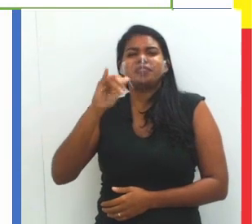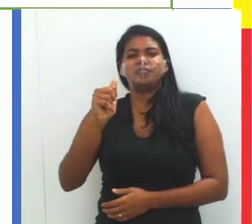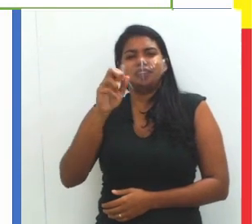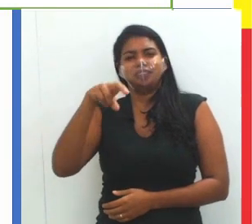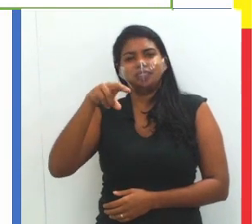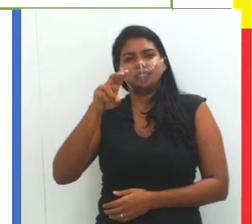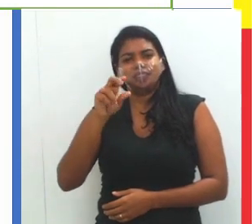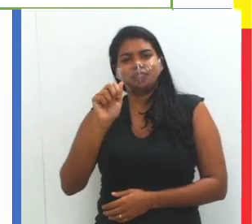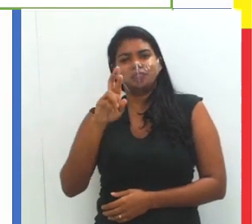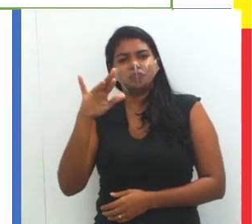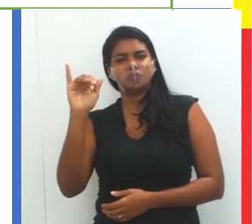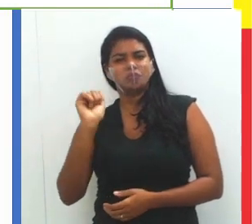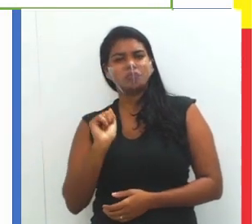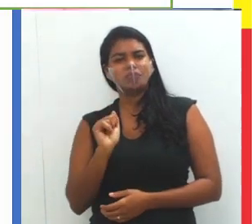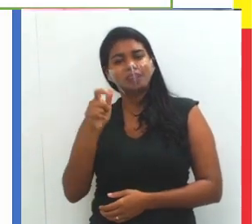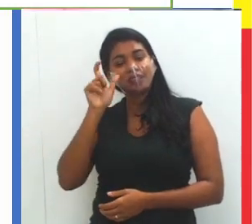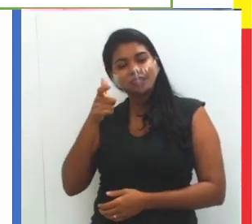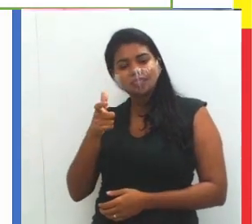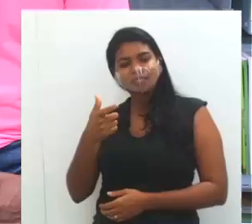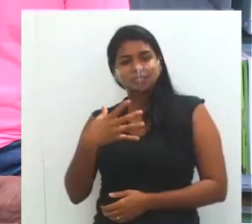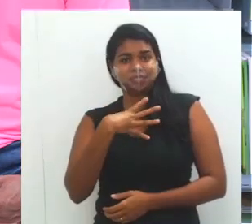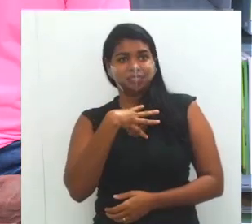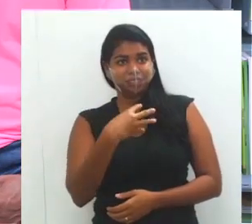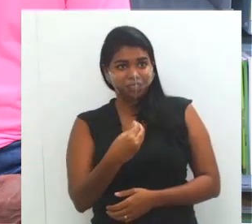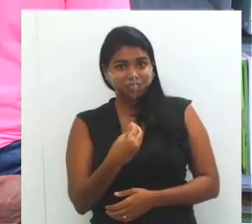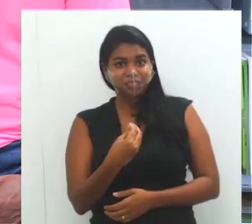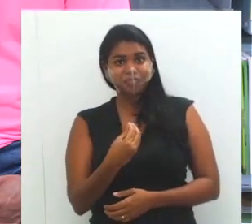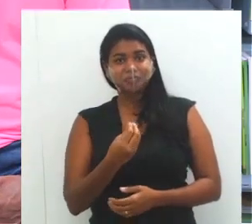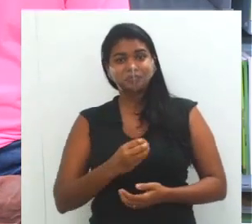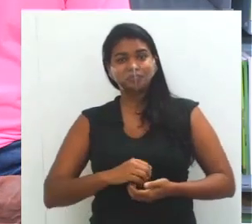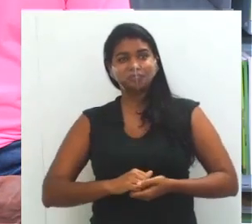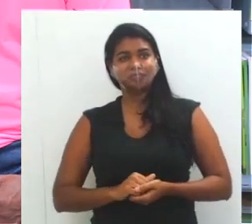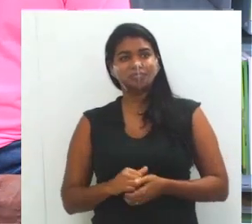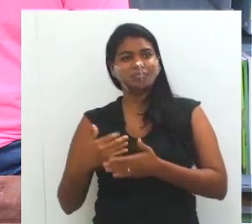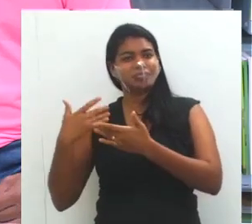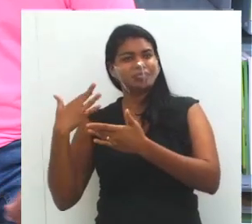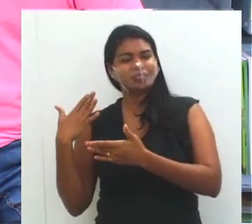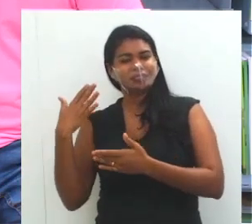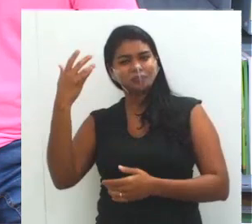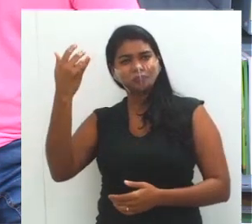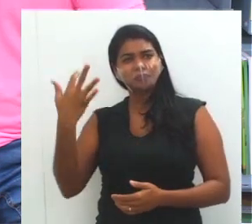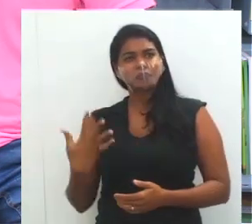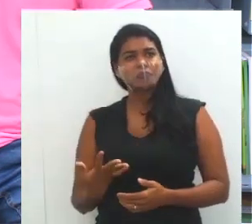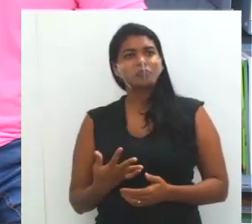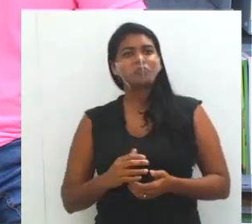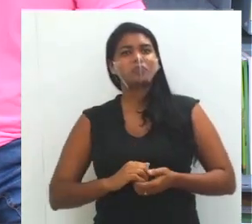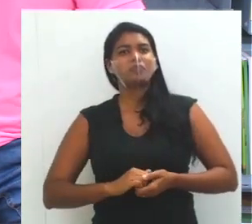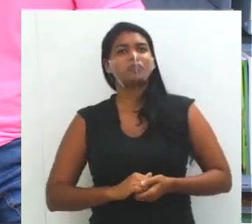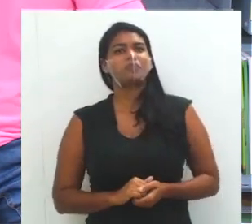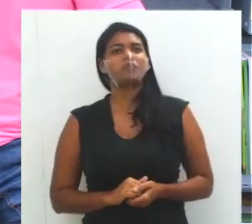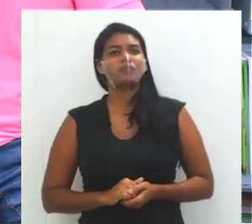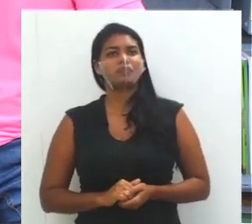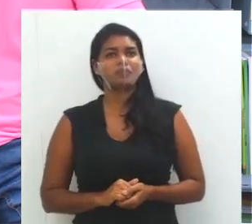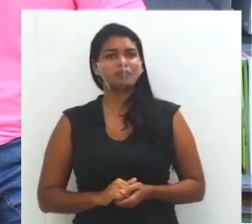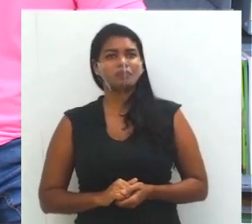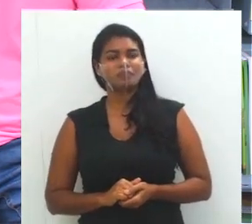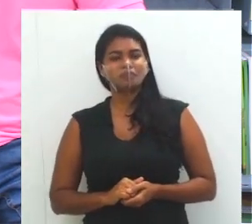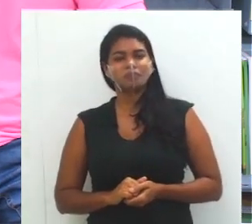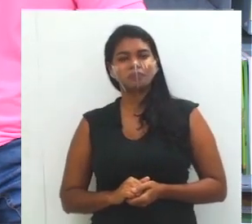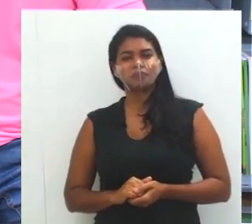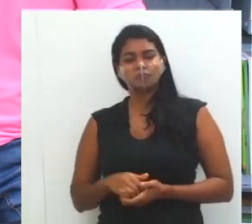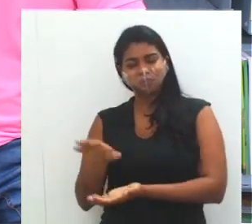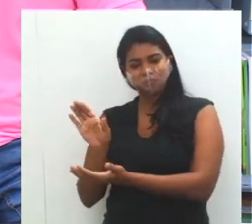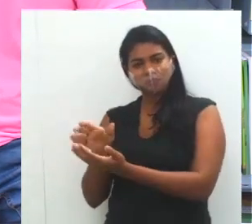Januário. Interessante, Samuel, que esse fio do velho Januário, isso vai também nos reportar essa questão da